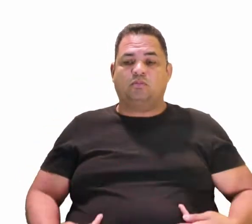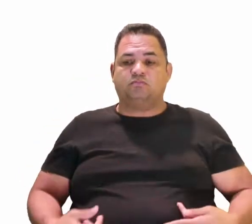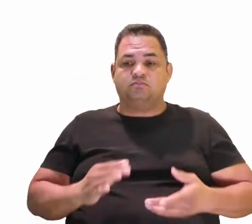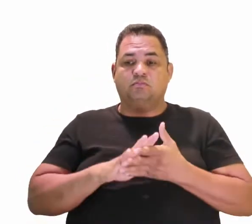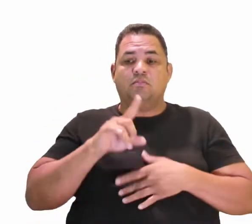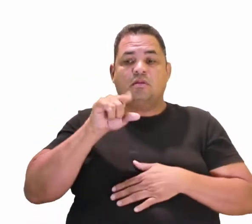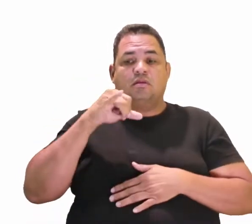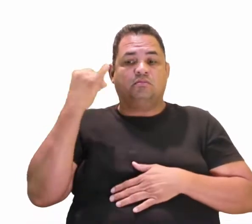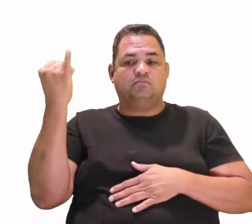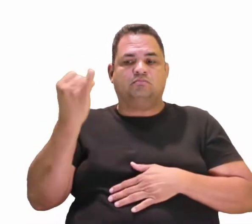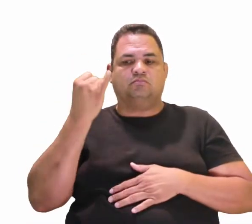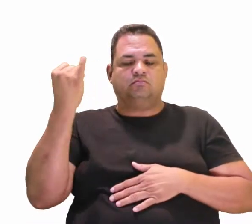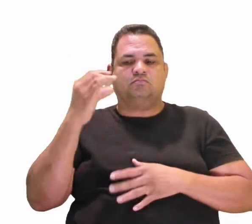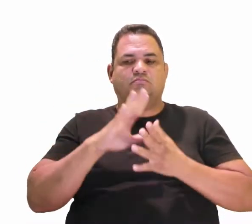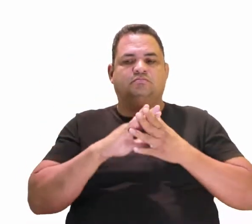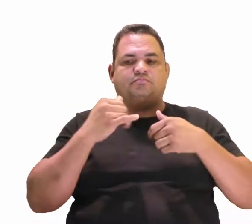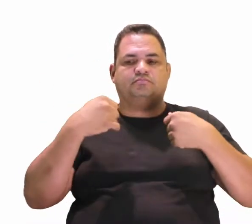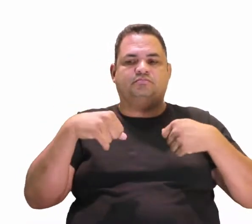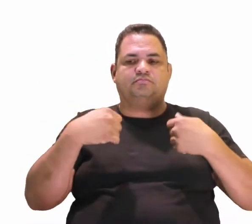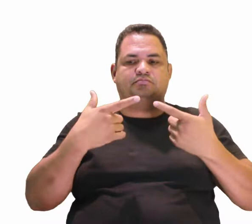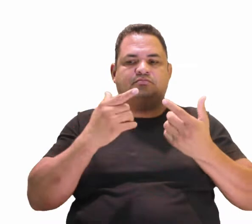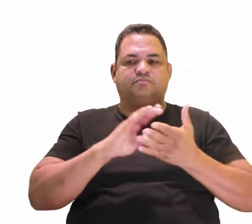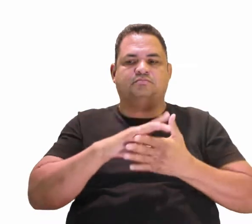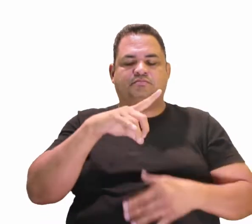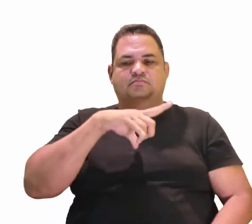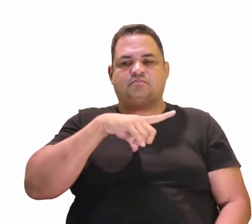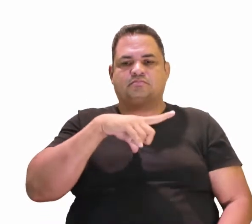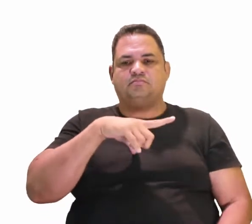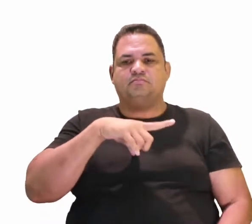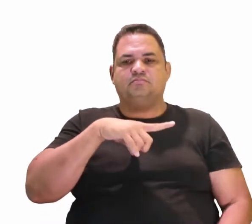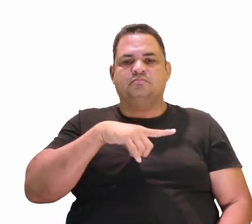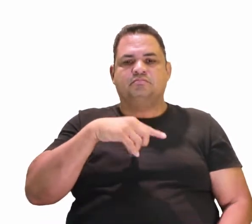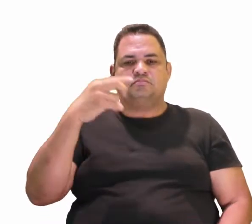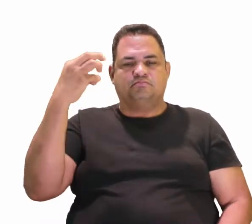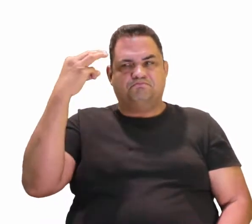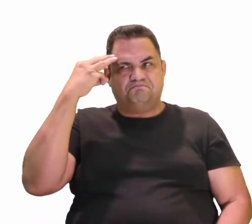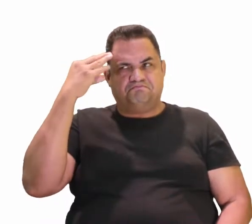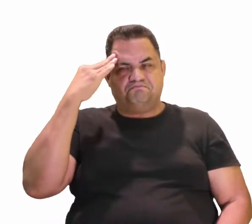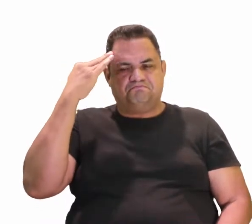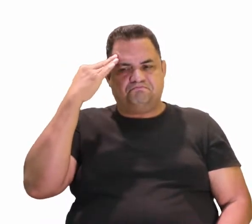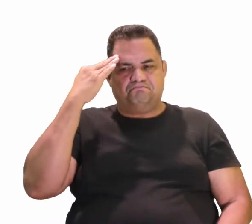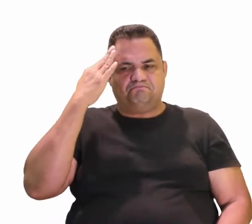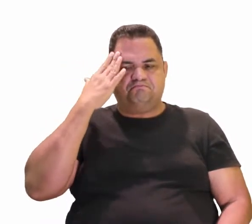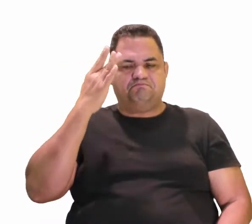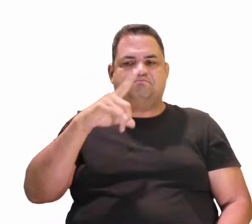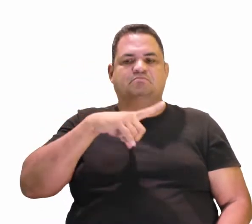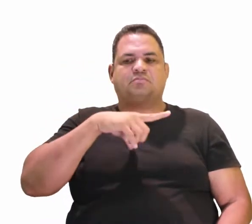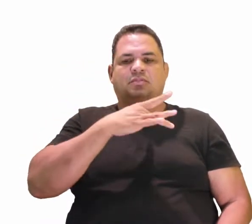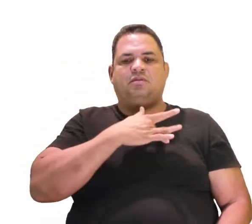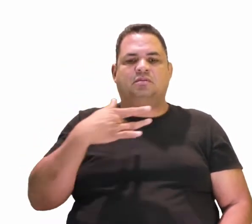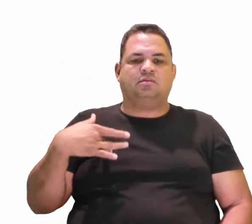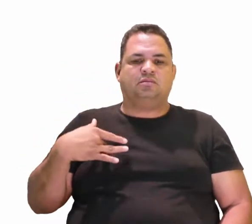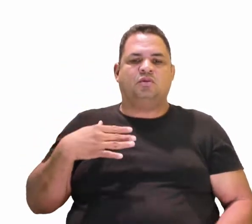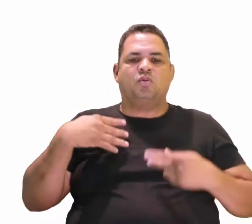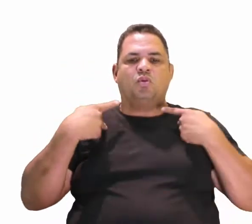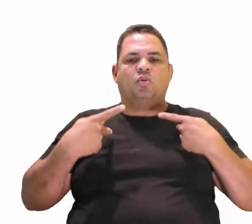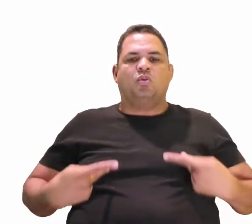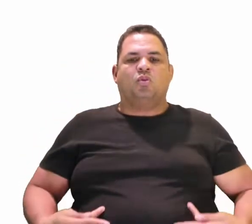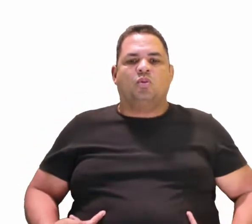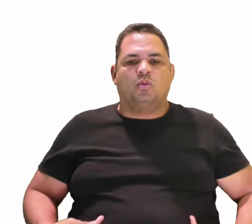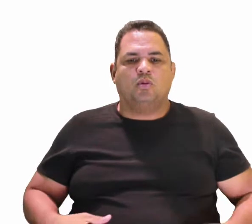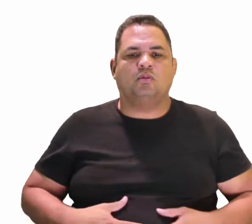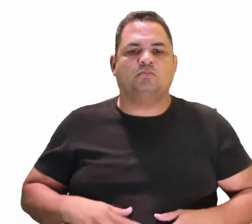muito importante. Então você tem que ter a mente também saudável. Então o corpo ali,